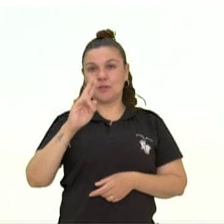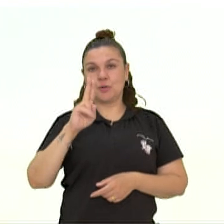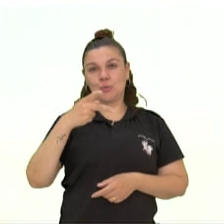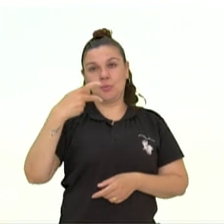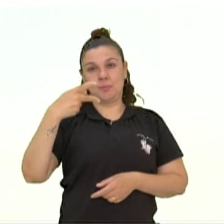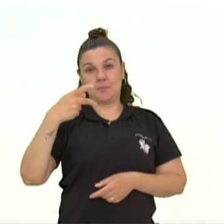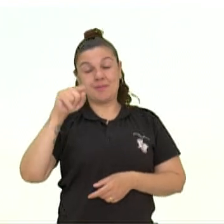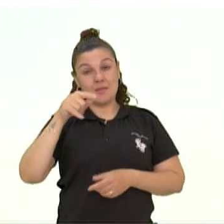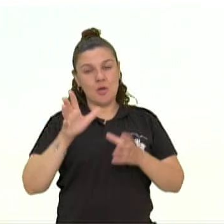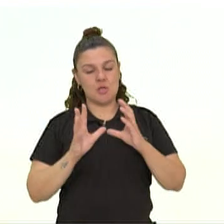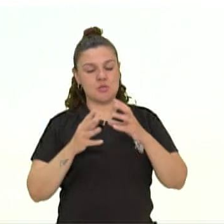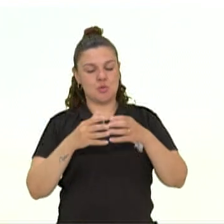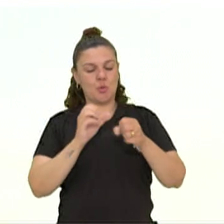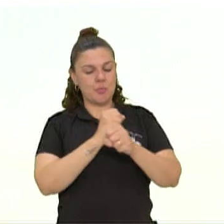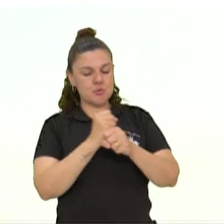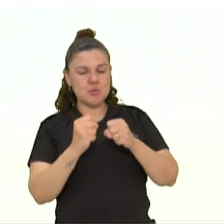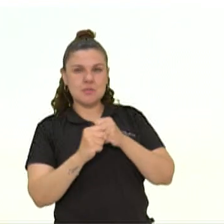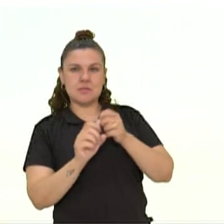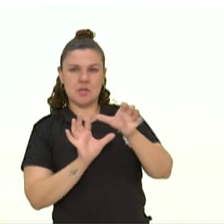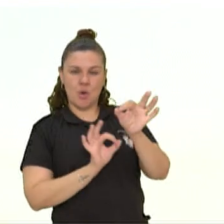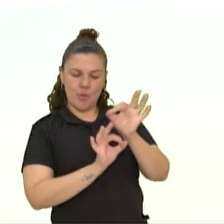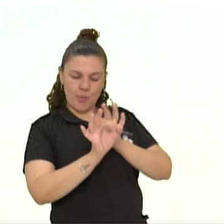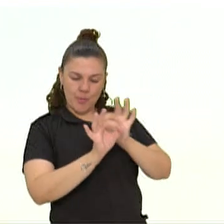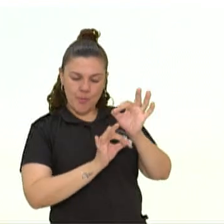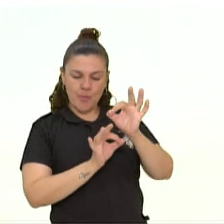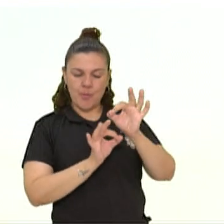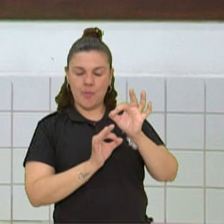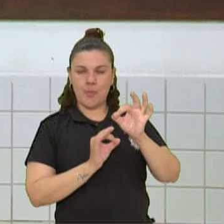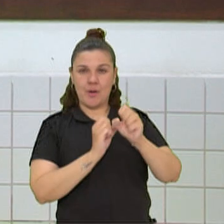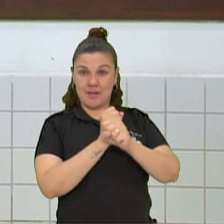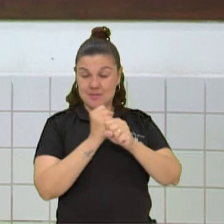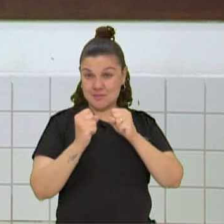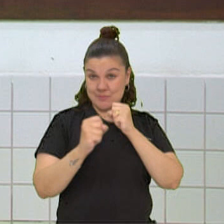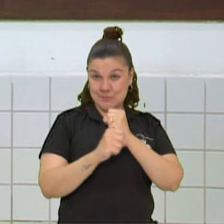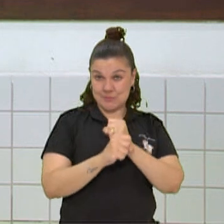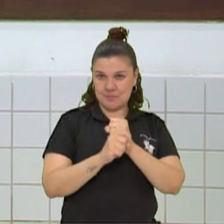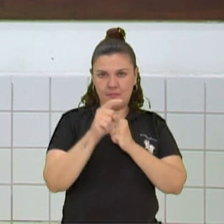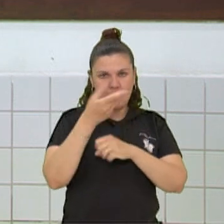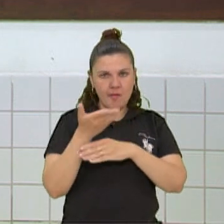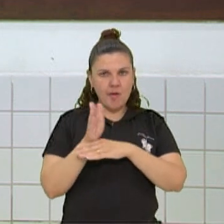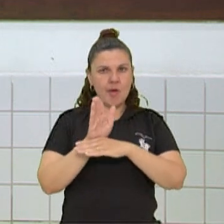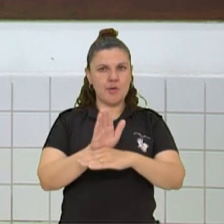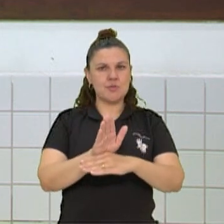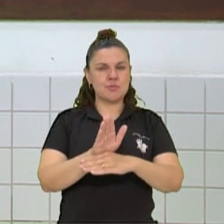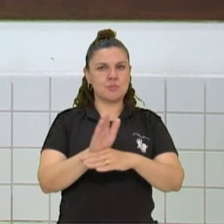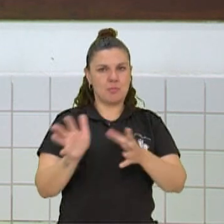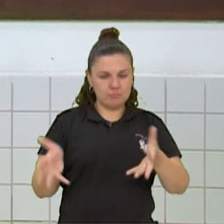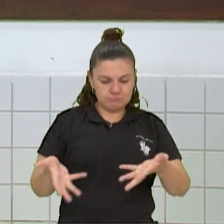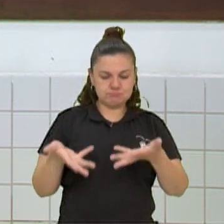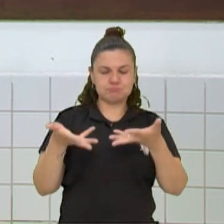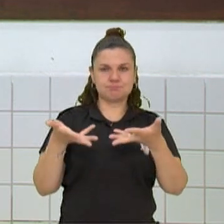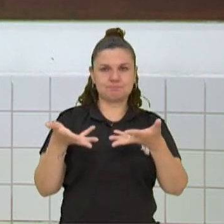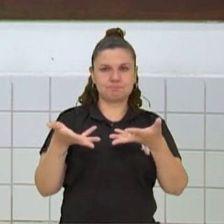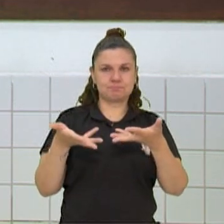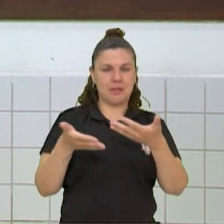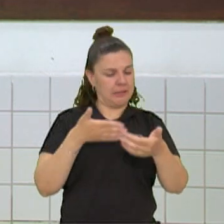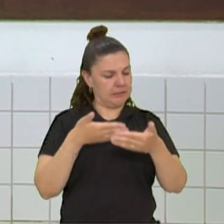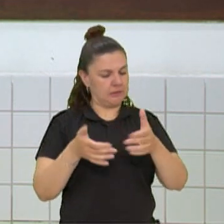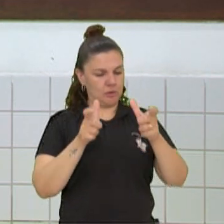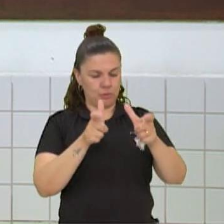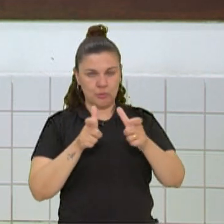Essa modalidade de sociedade civil, de organização social, tem contribuído muito para os avanços aí, tanto nas